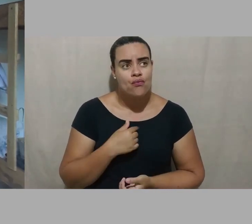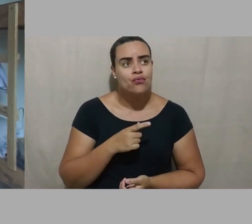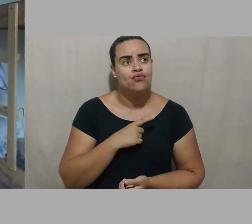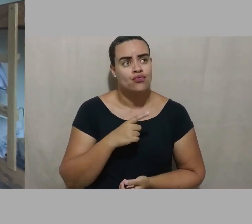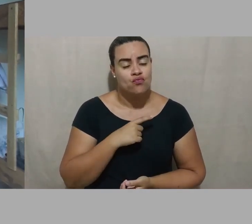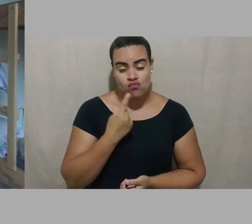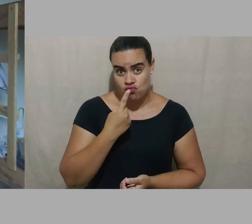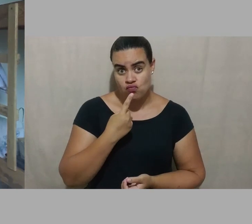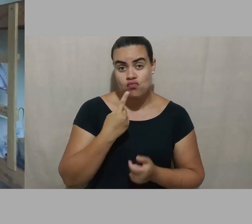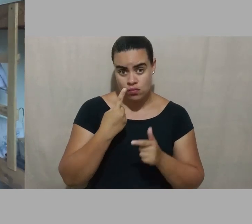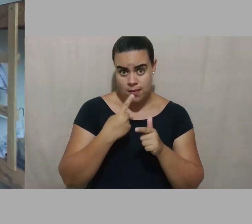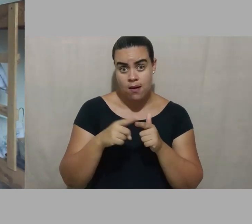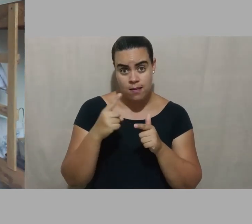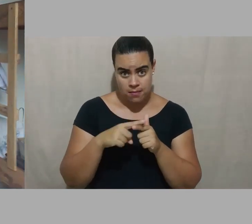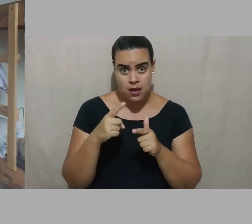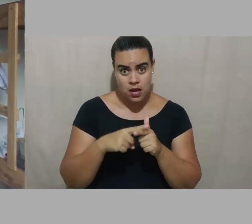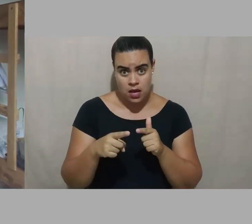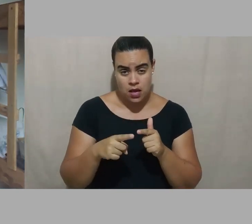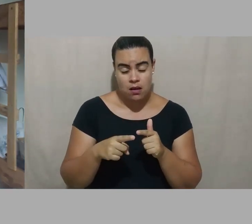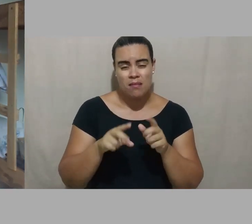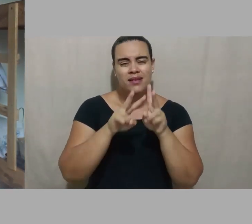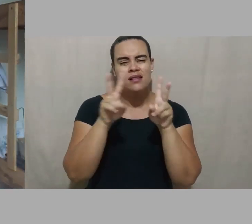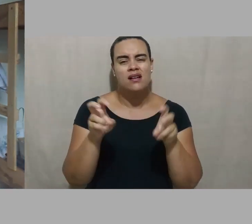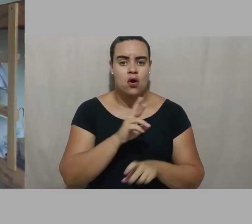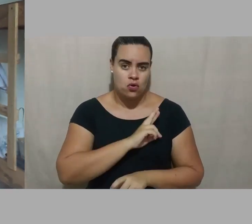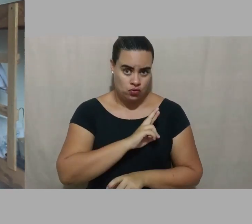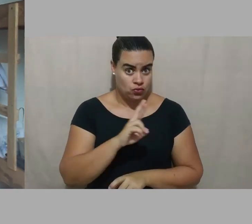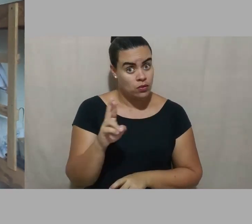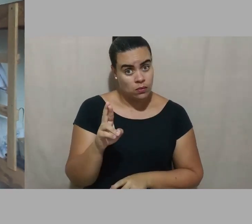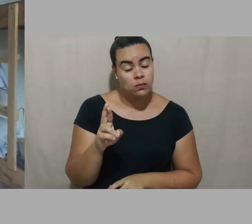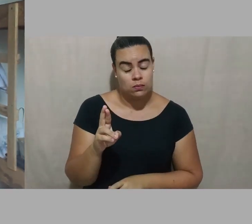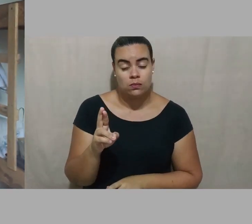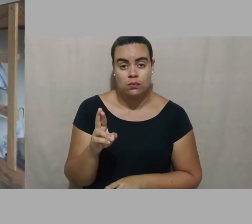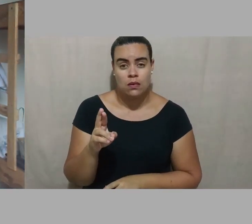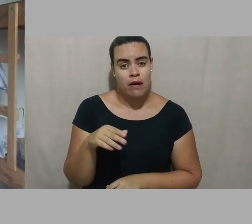eu tive um grande problema com essa questão de religião, que